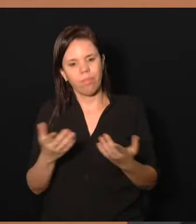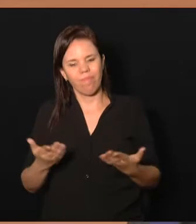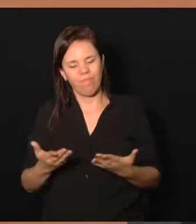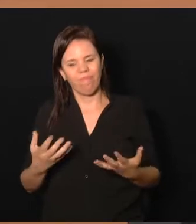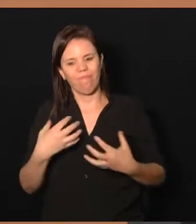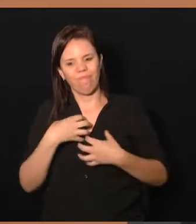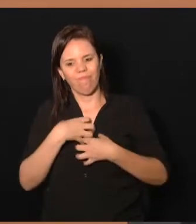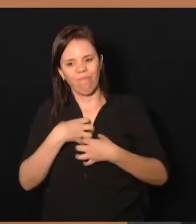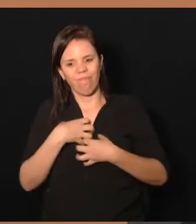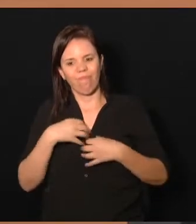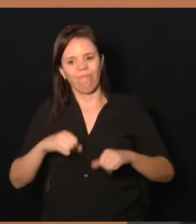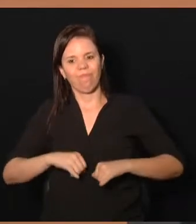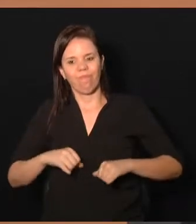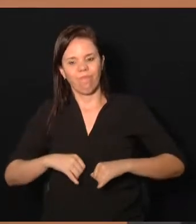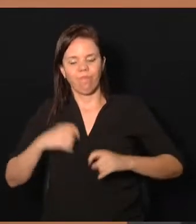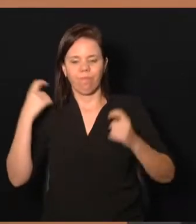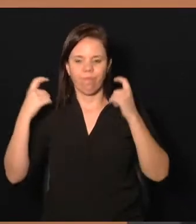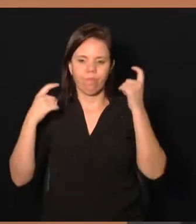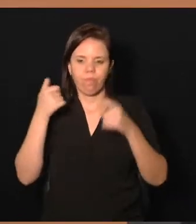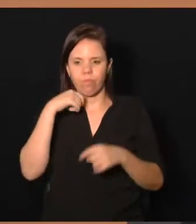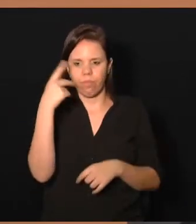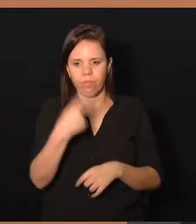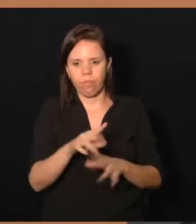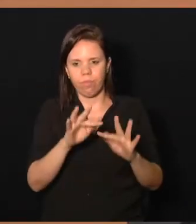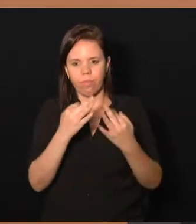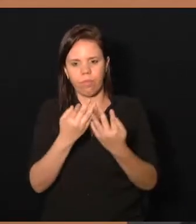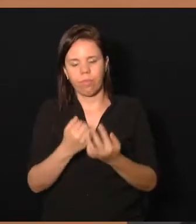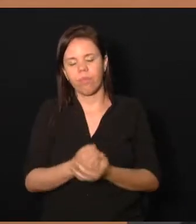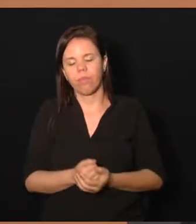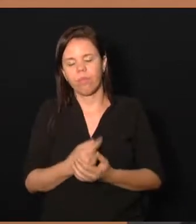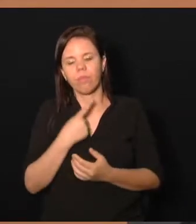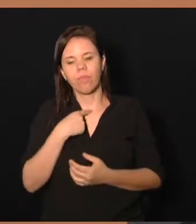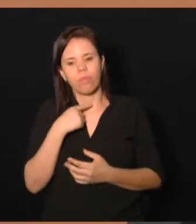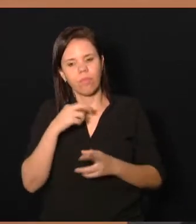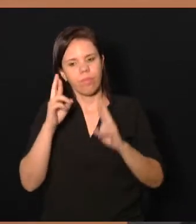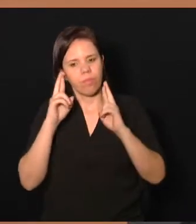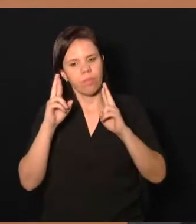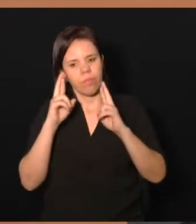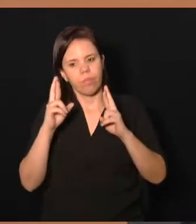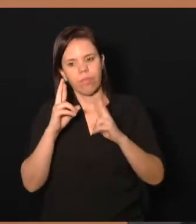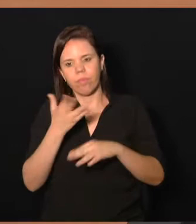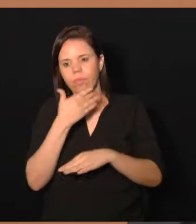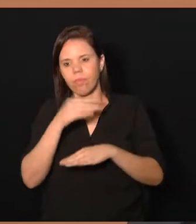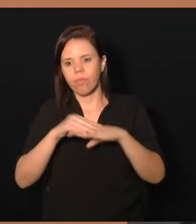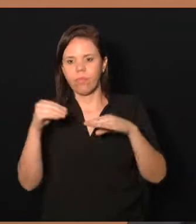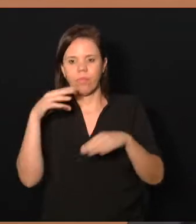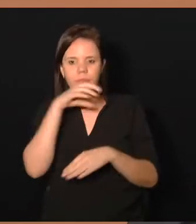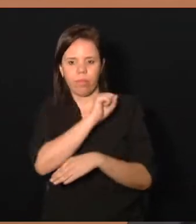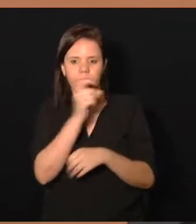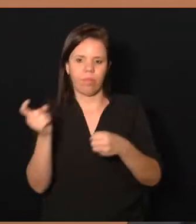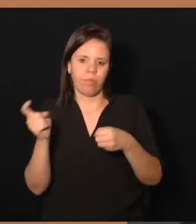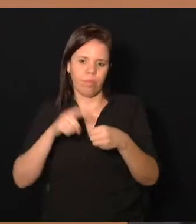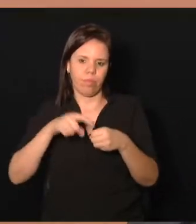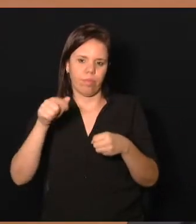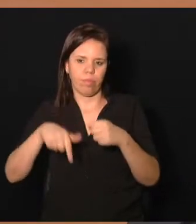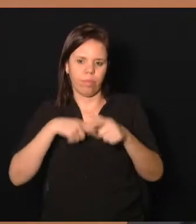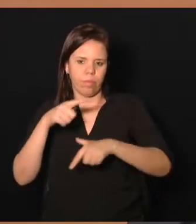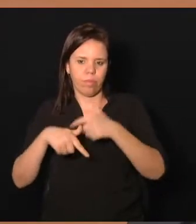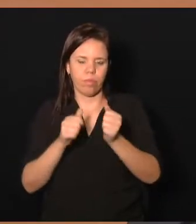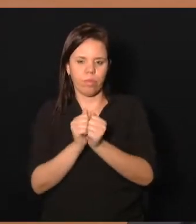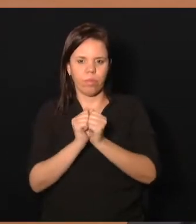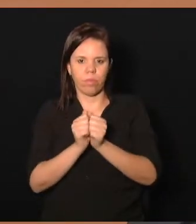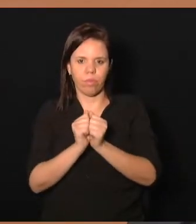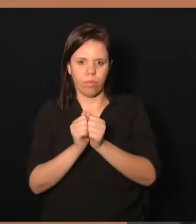esse problema de saúde na família, e desejar que a tua mãe restabeleça o mais breve possível para que ele possa estar aqui junto com a